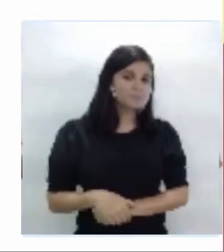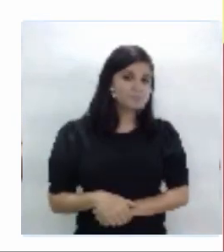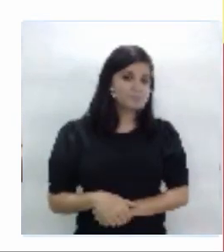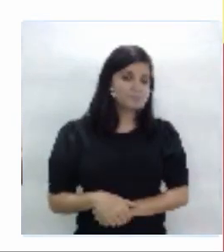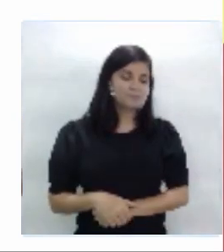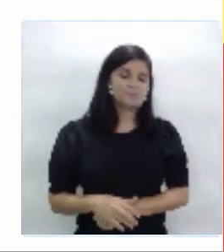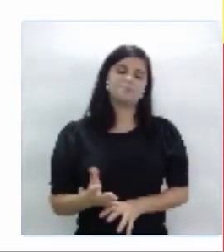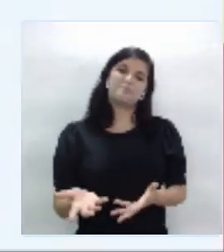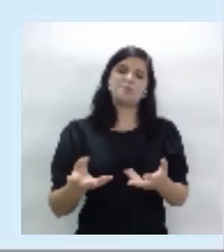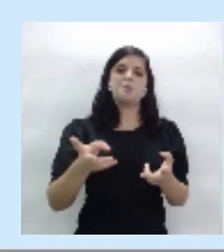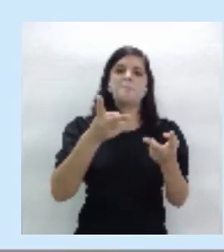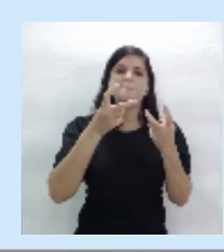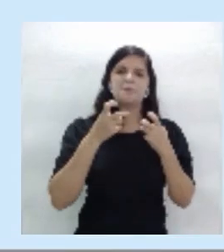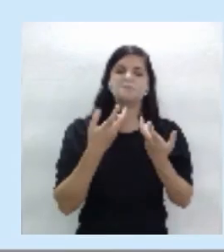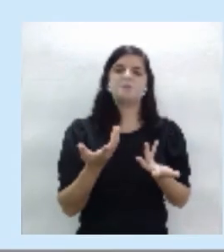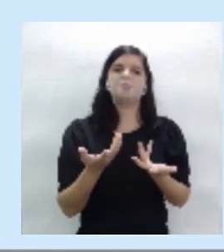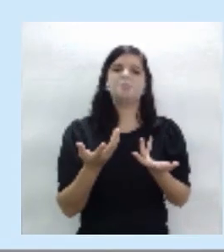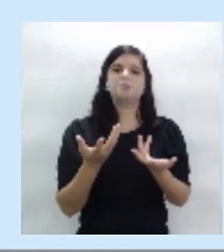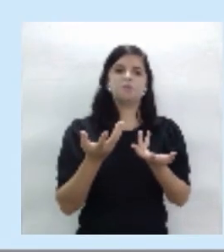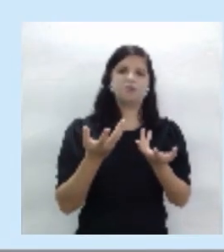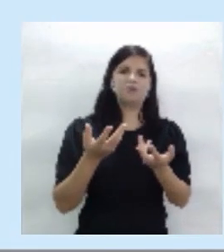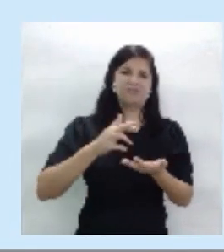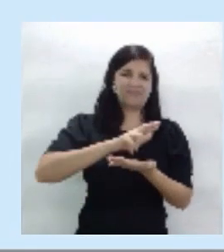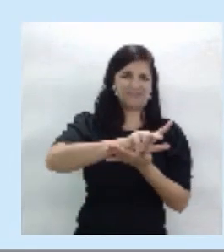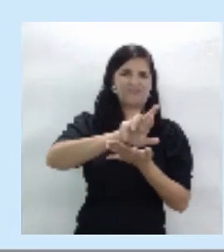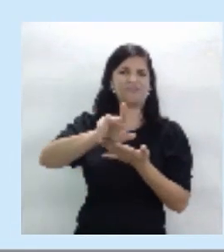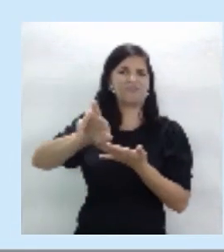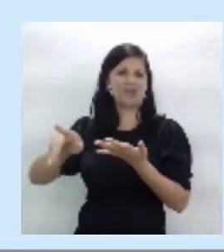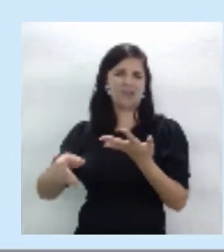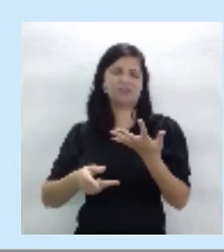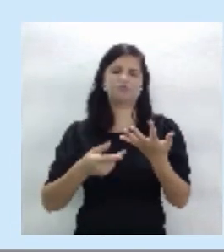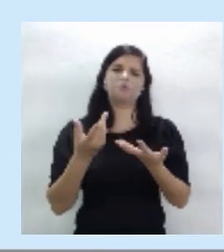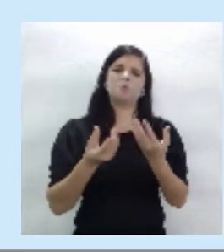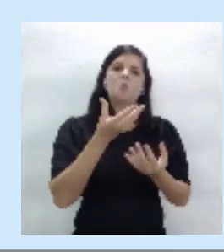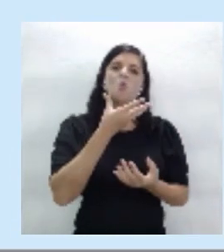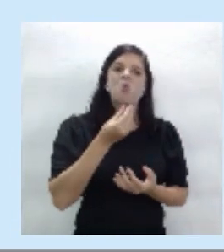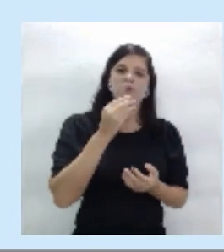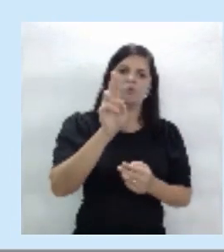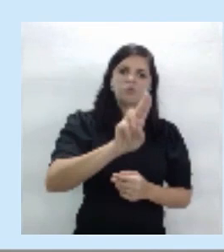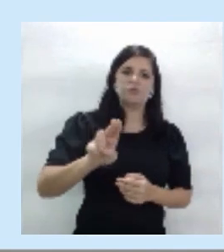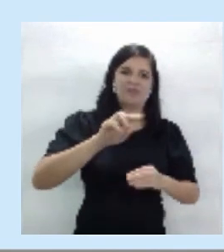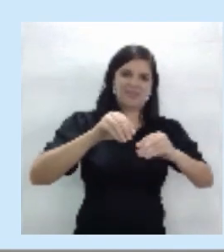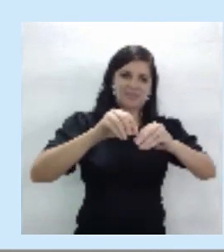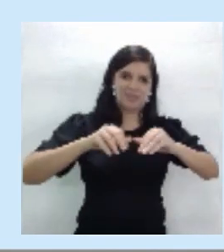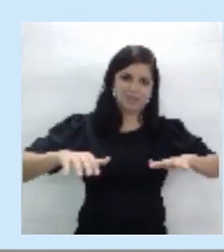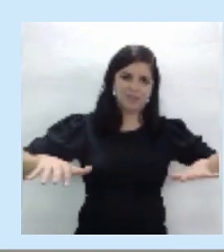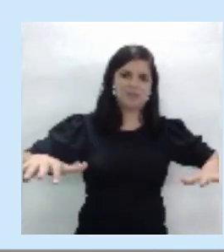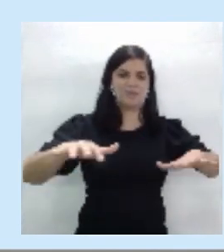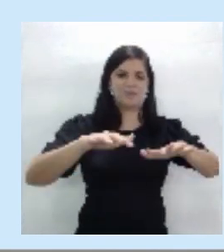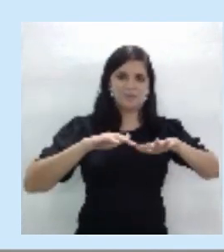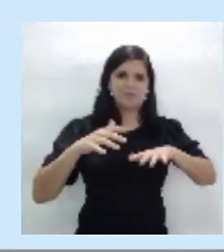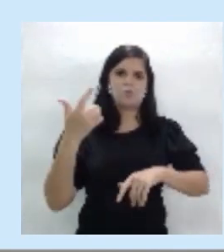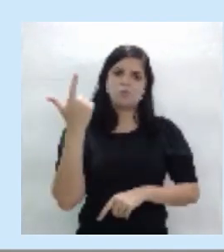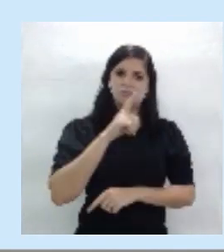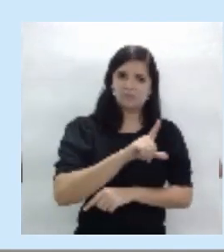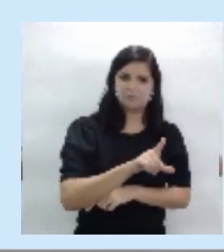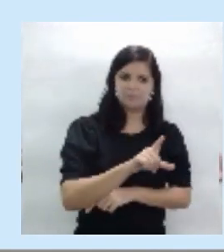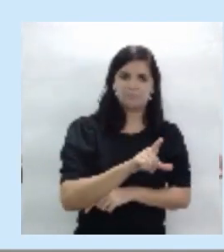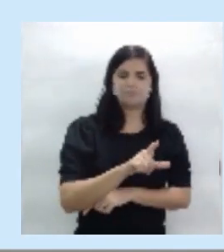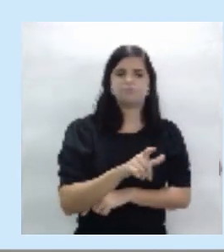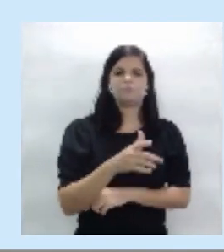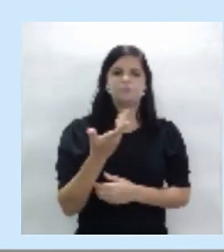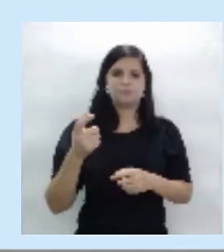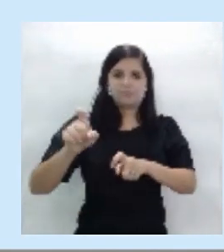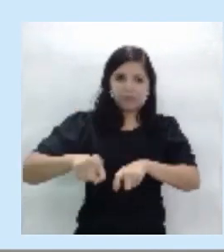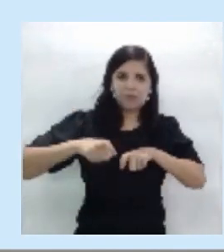Olha para mim, a gente observa, né, que existem aí várias formas de o homem utilizar o terreno e para que ele possa